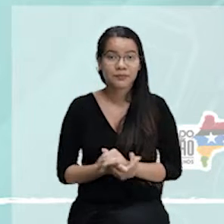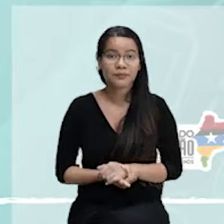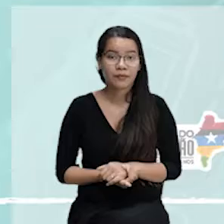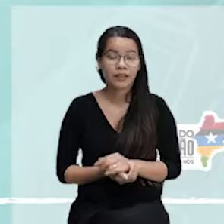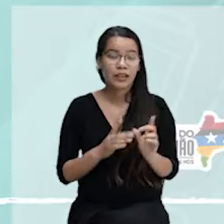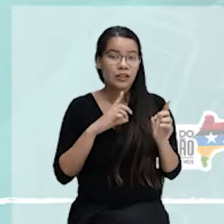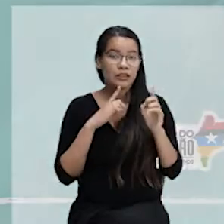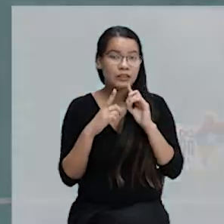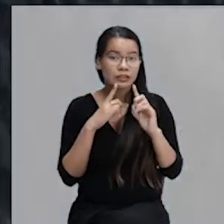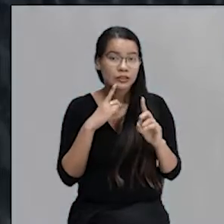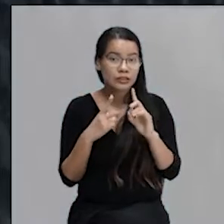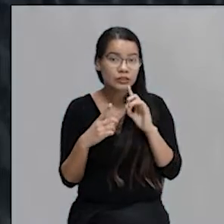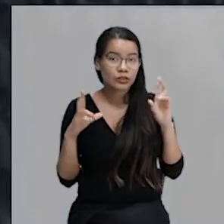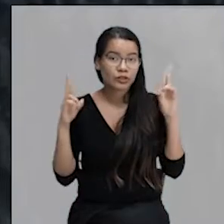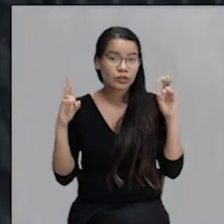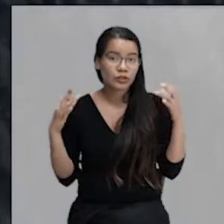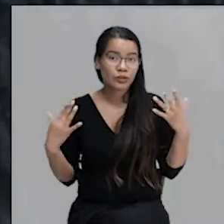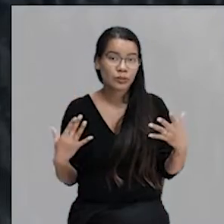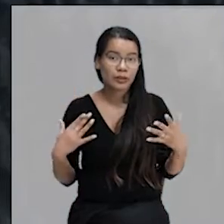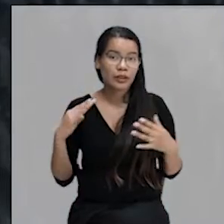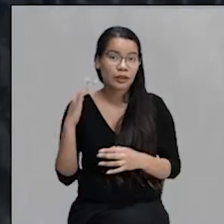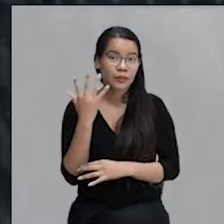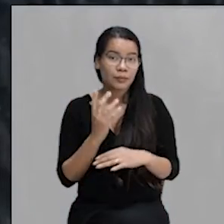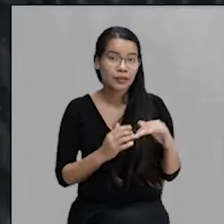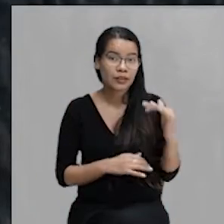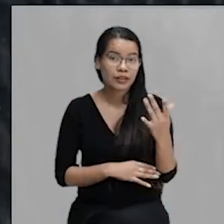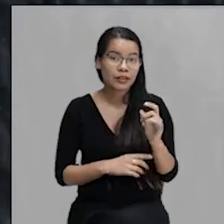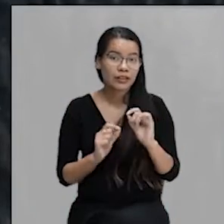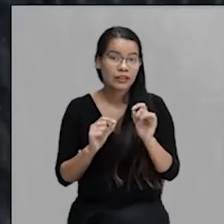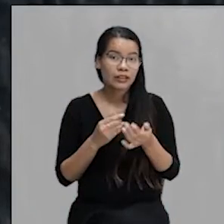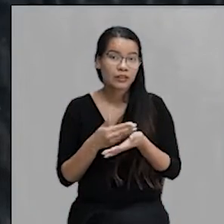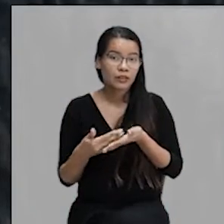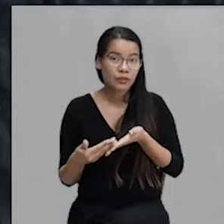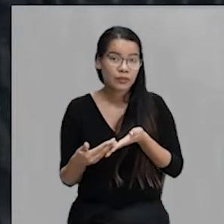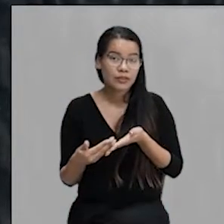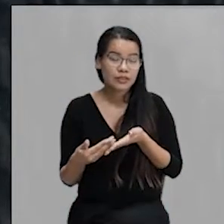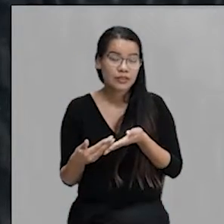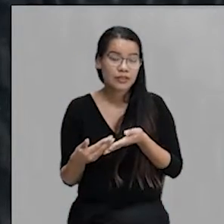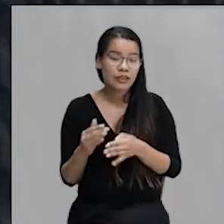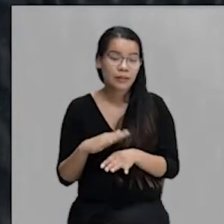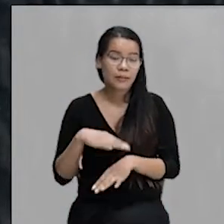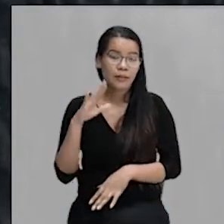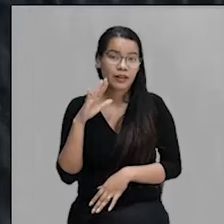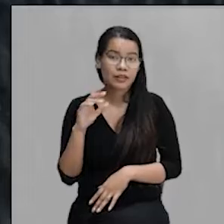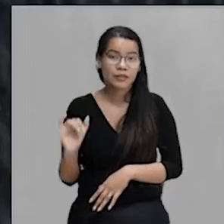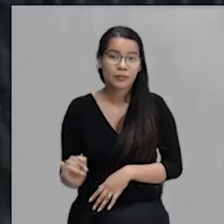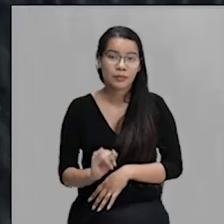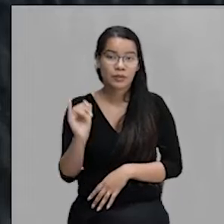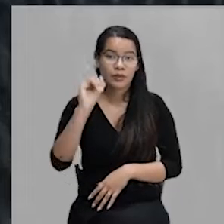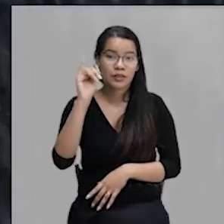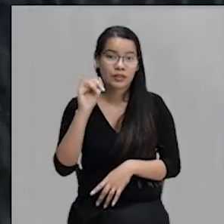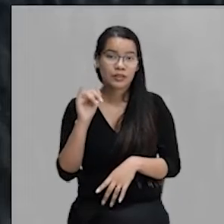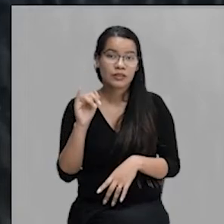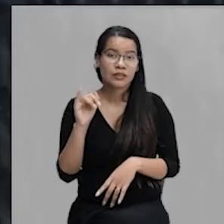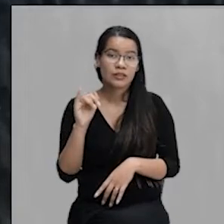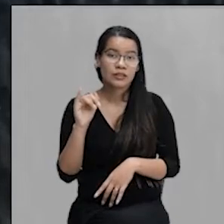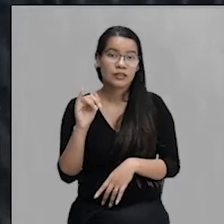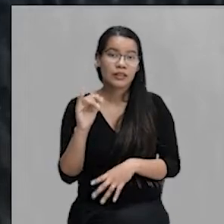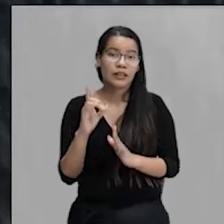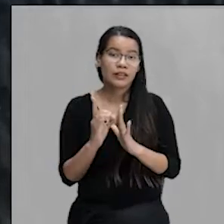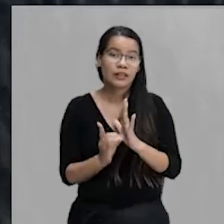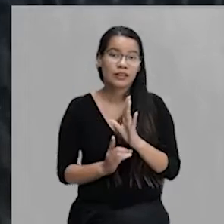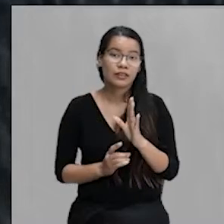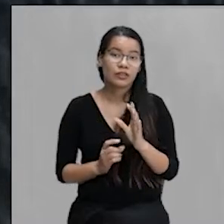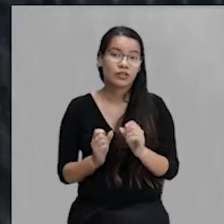nas discussões sobre a questão ambiental, que vão começar a ser mais importantes e mais relevantes na década